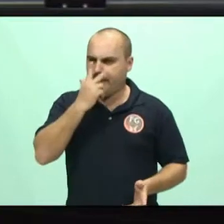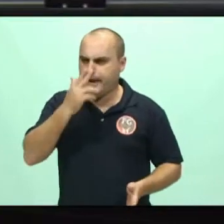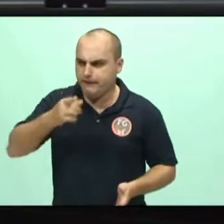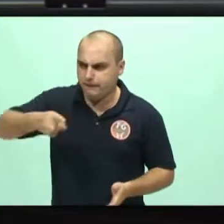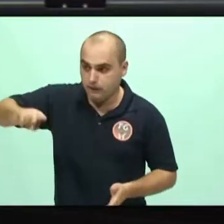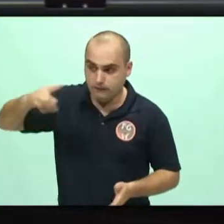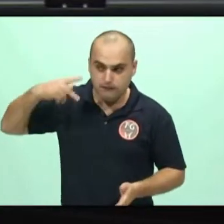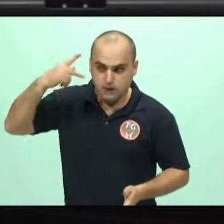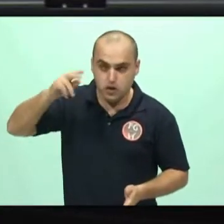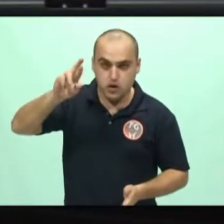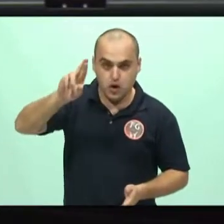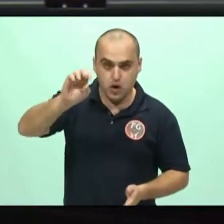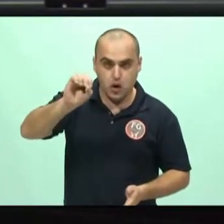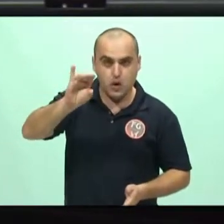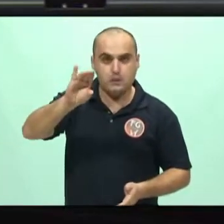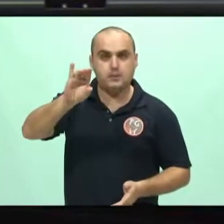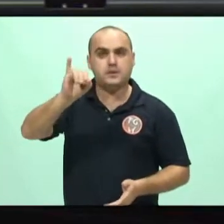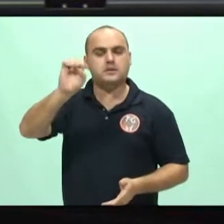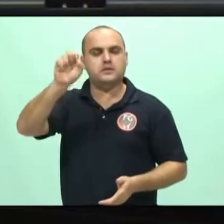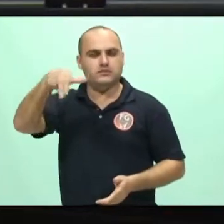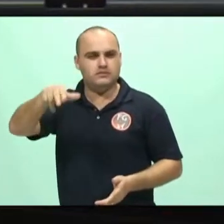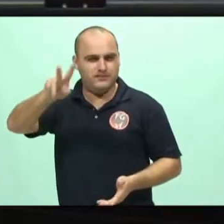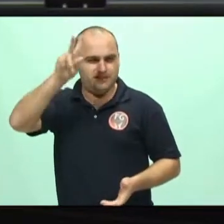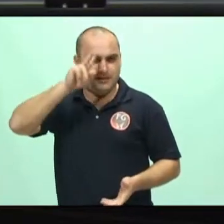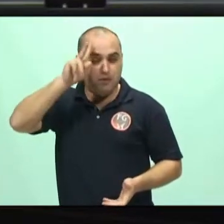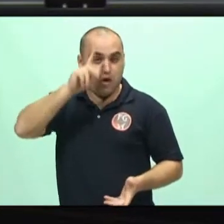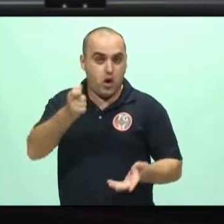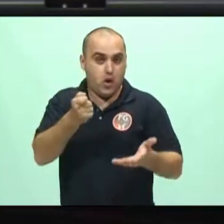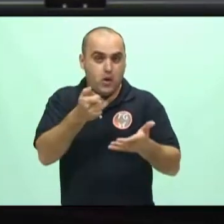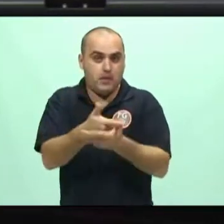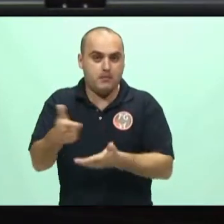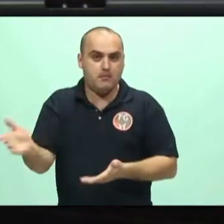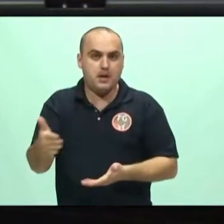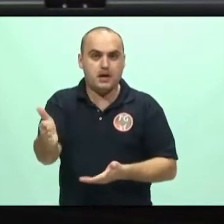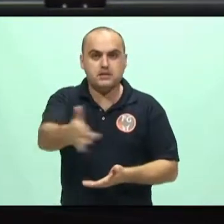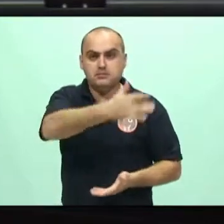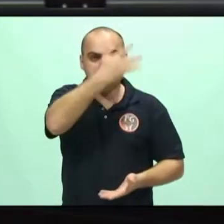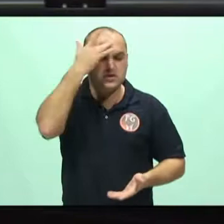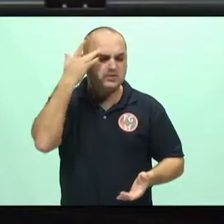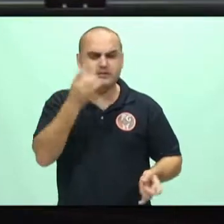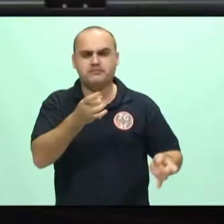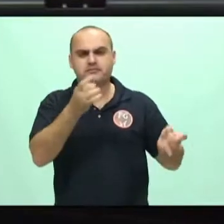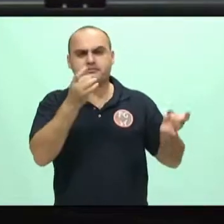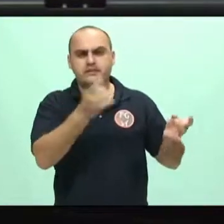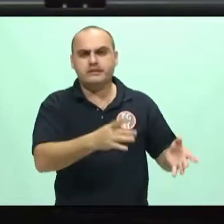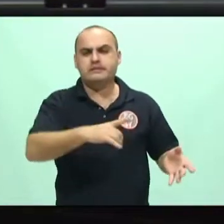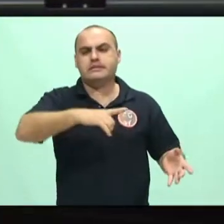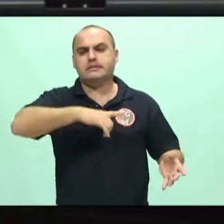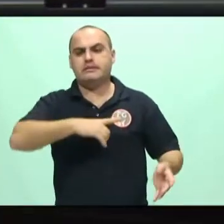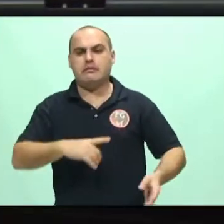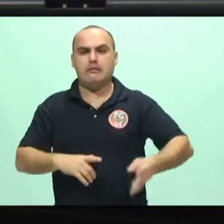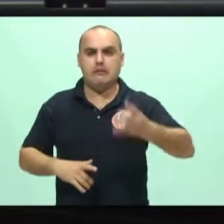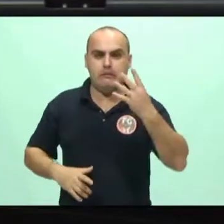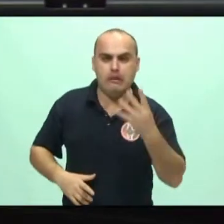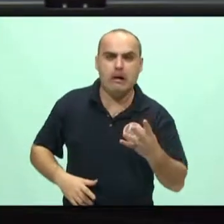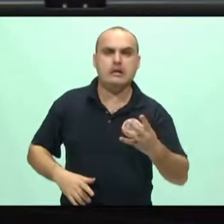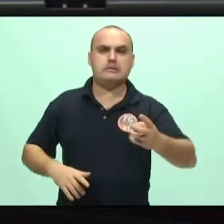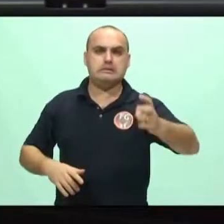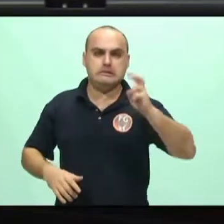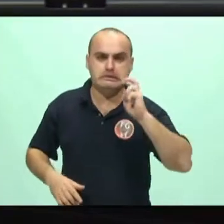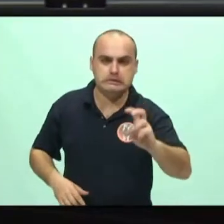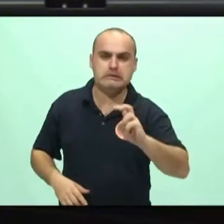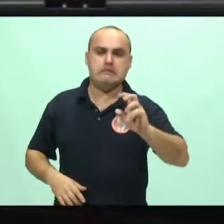lembra que para comprar um peixe no mercado público você desistia muitas vezes três quatro cinco seis Volta Redonda